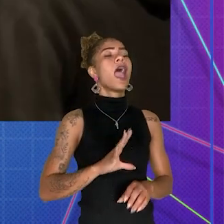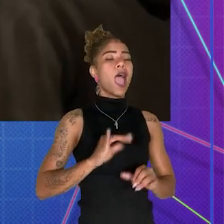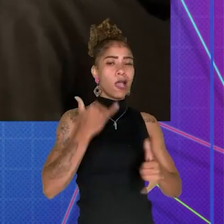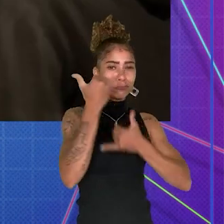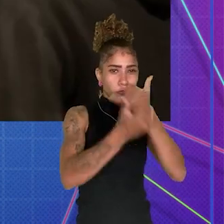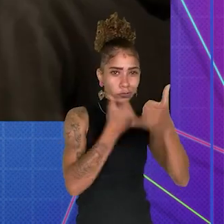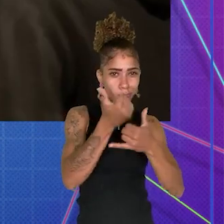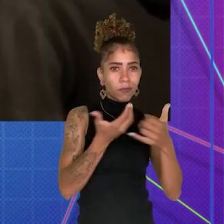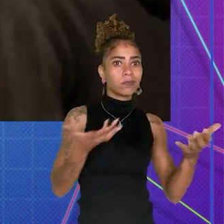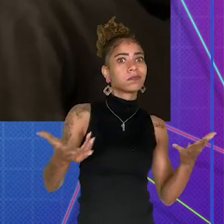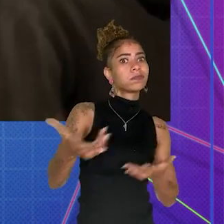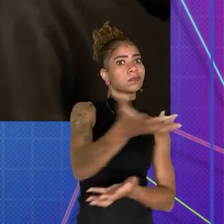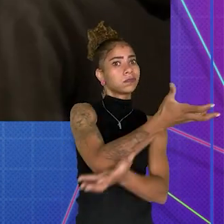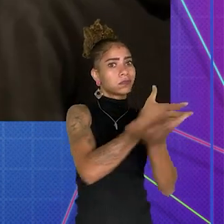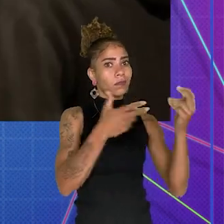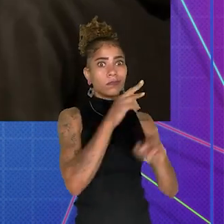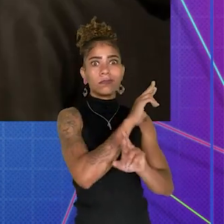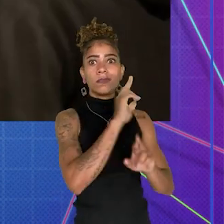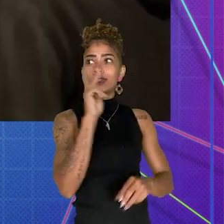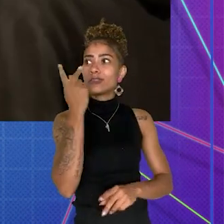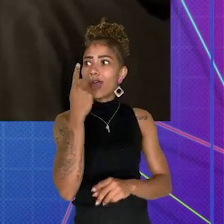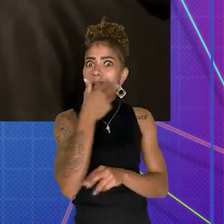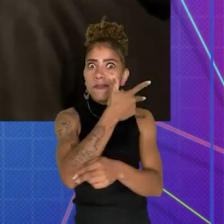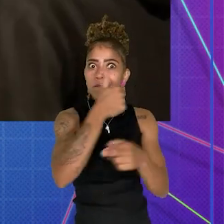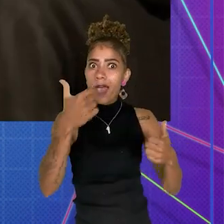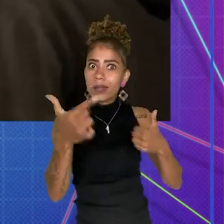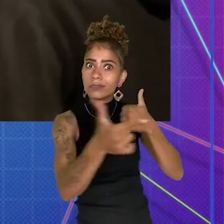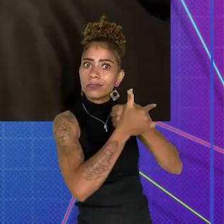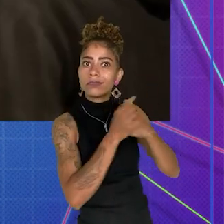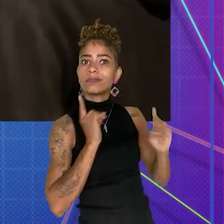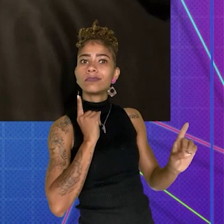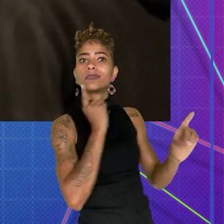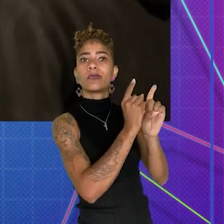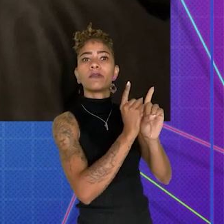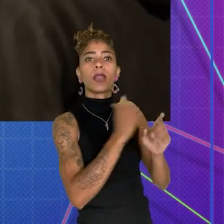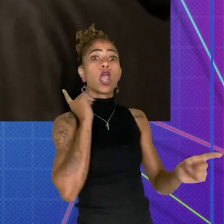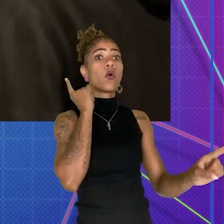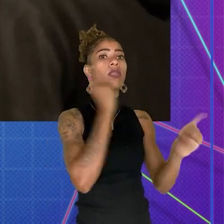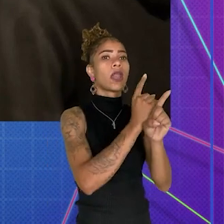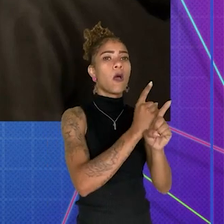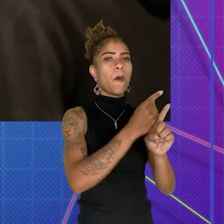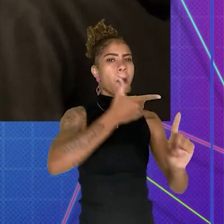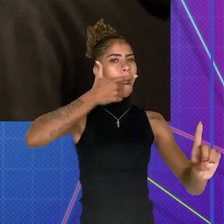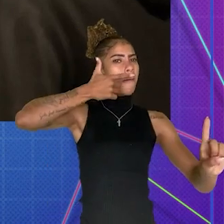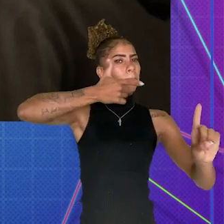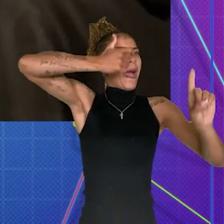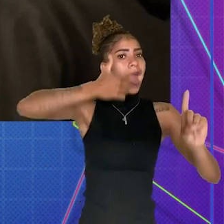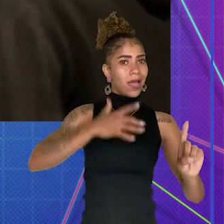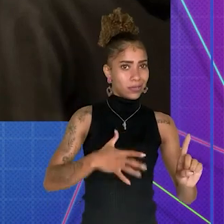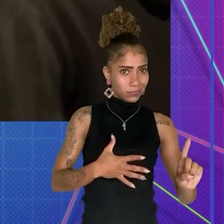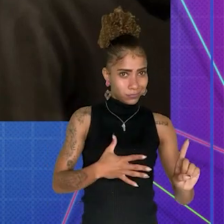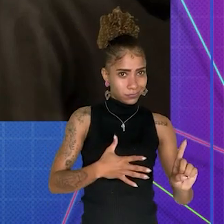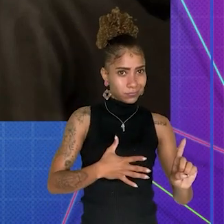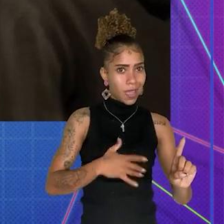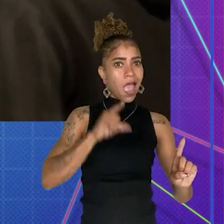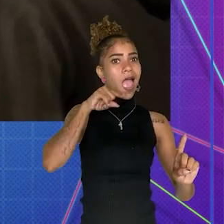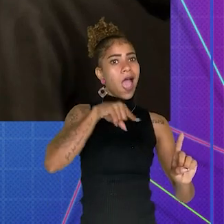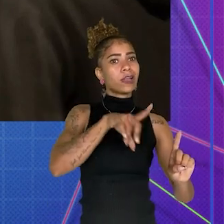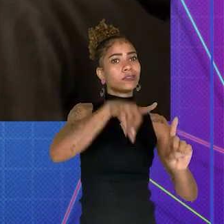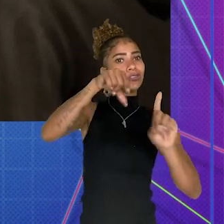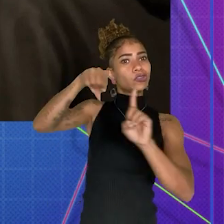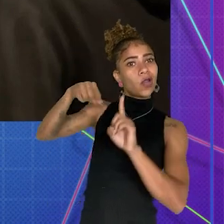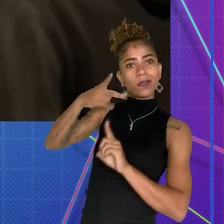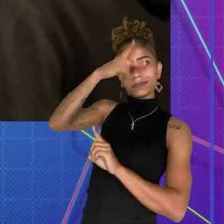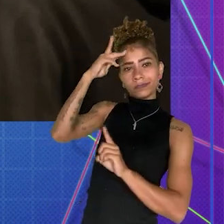Esse jogo de aventura interativo segue a história de vários personagens que se unem para encontrar um assassino conhecido como Origami